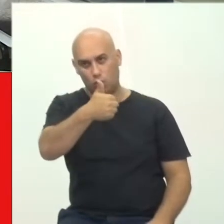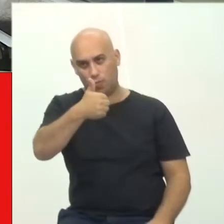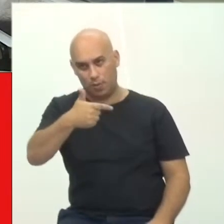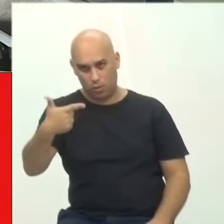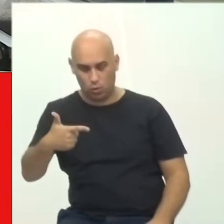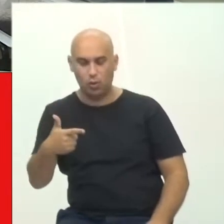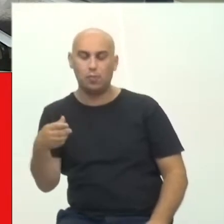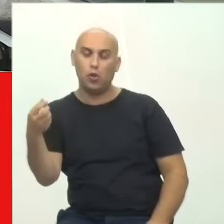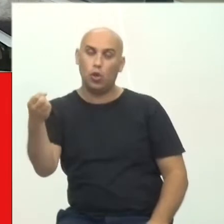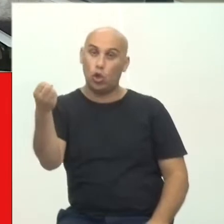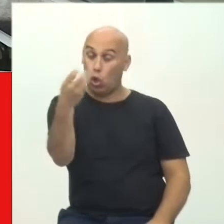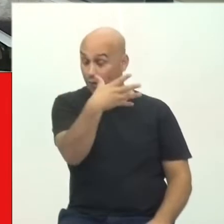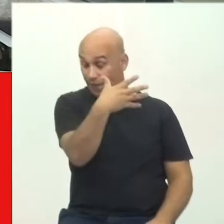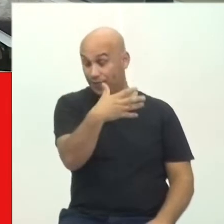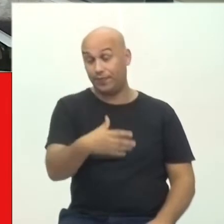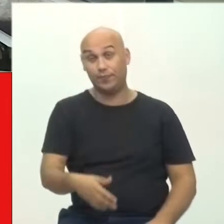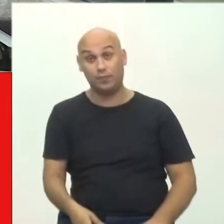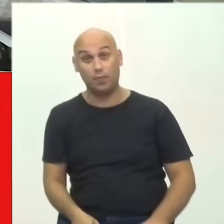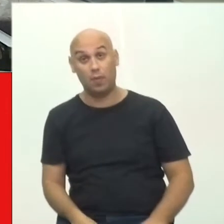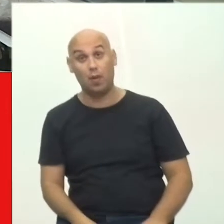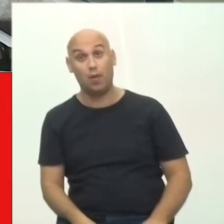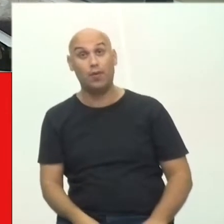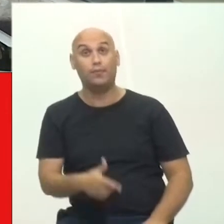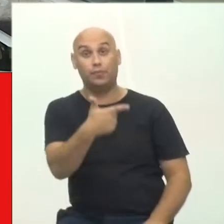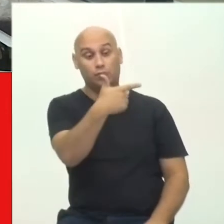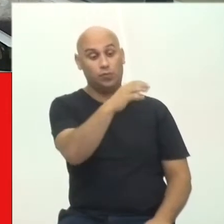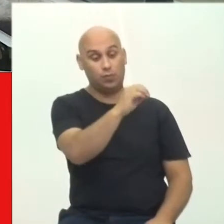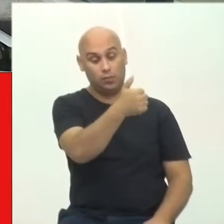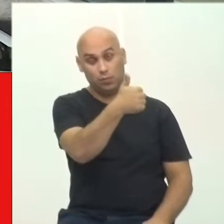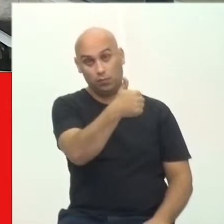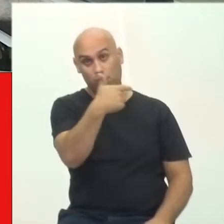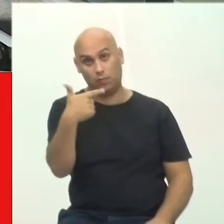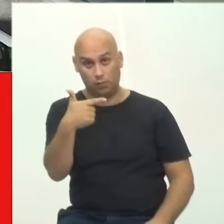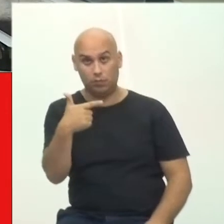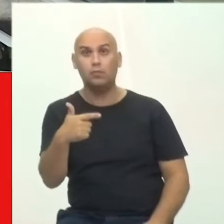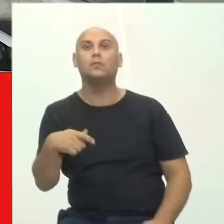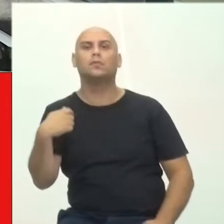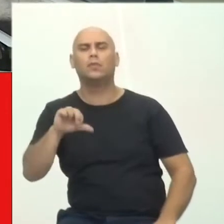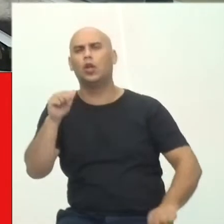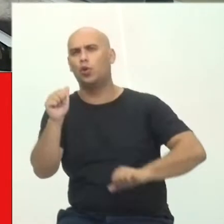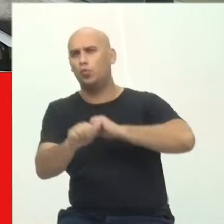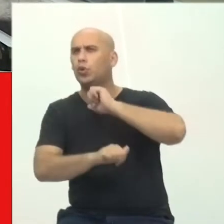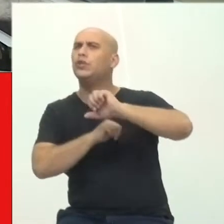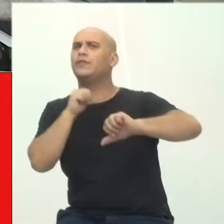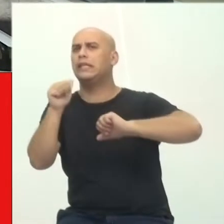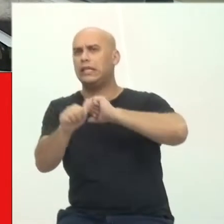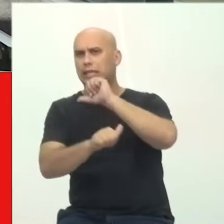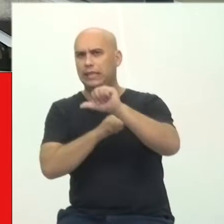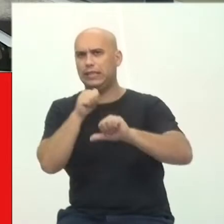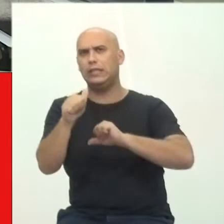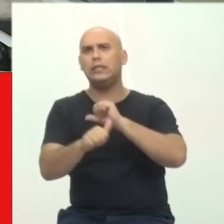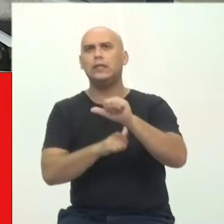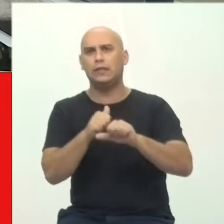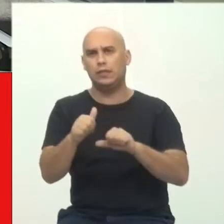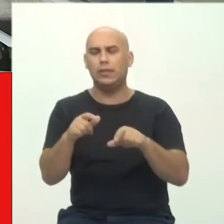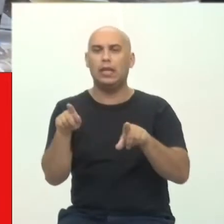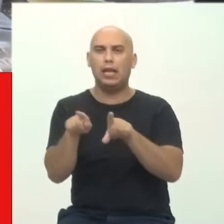atualização. De 2012 para cá, teve bastante modificação no